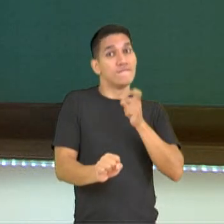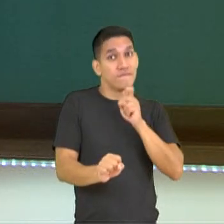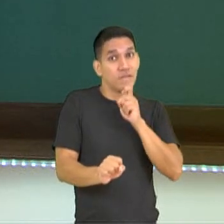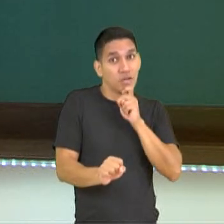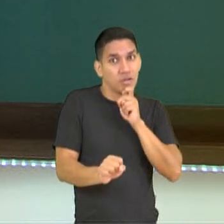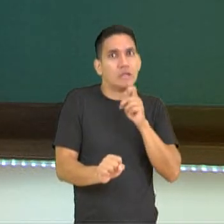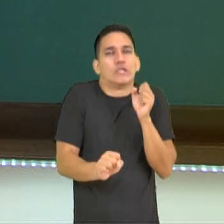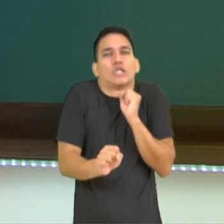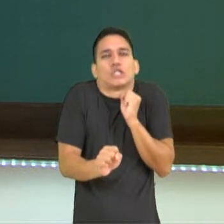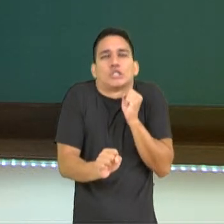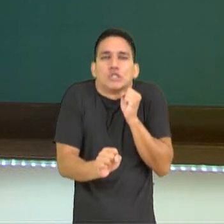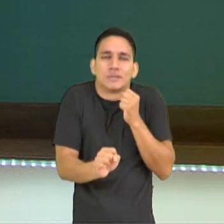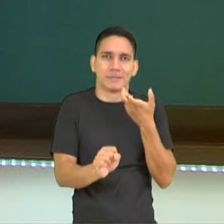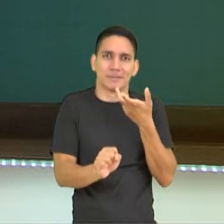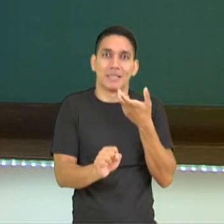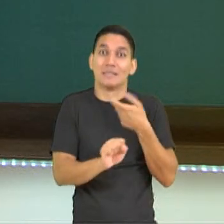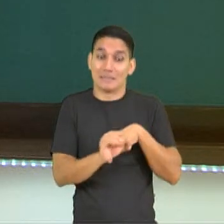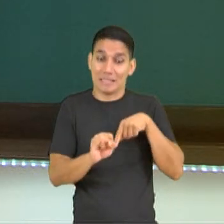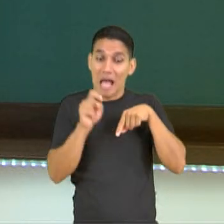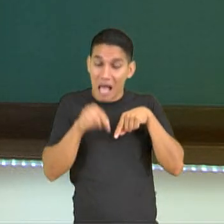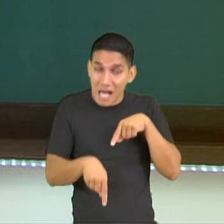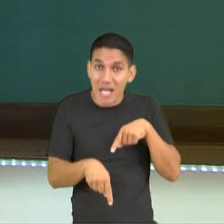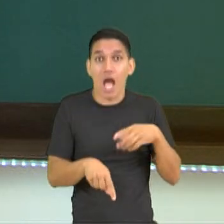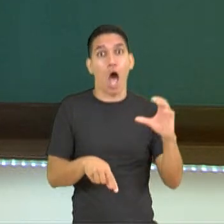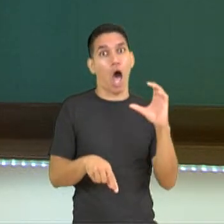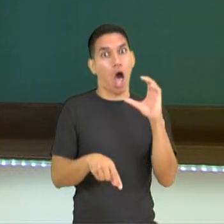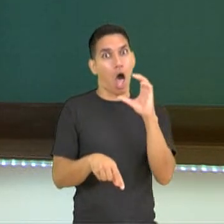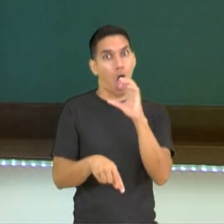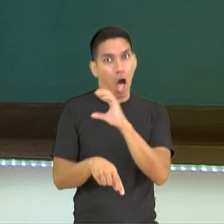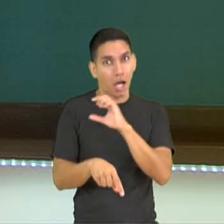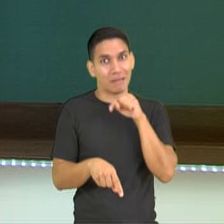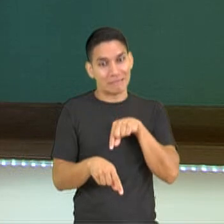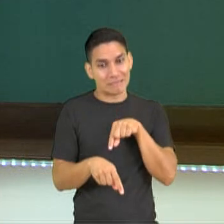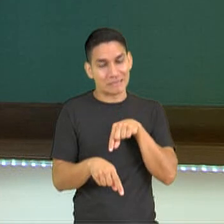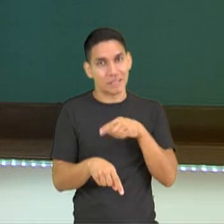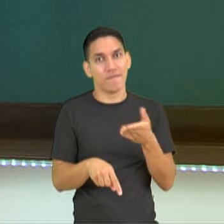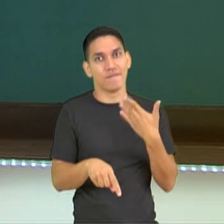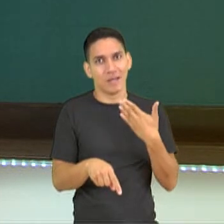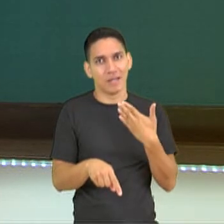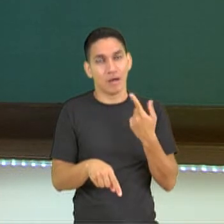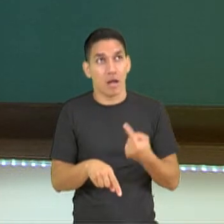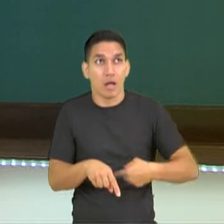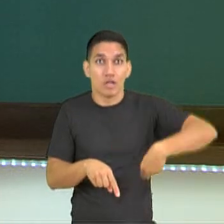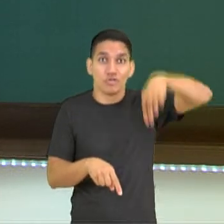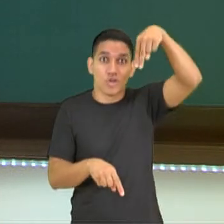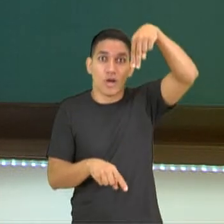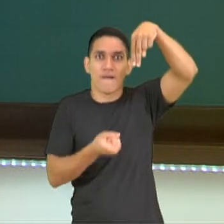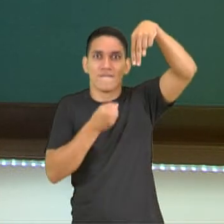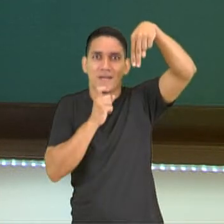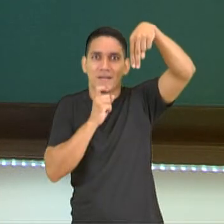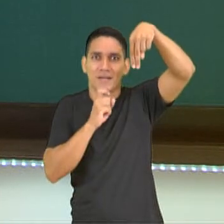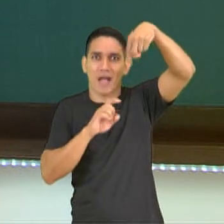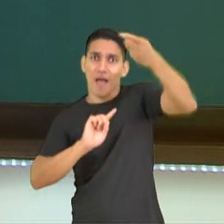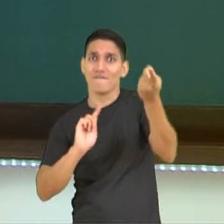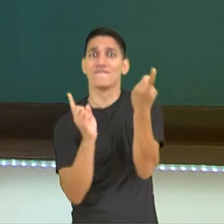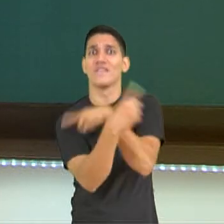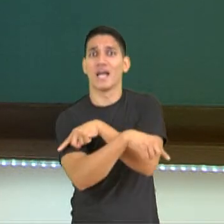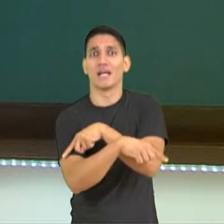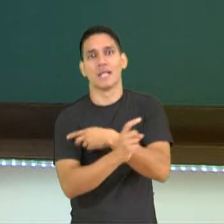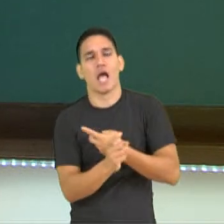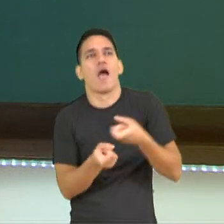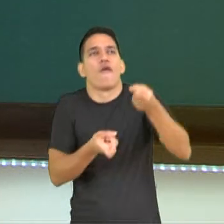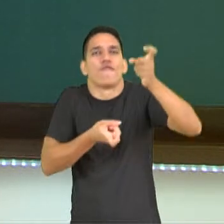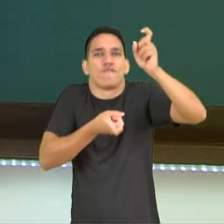aqui é inverno. Quando o sul é mais aquecido pelo sol, o norte é menos. Aí se inverte. Aí eu vou ter inverno no hemisfério